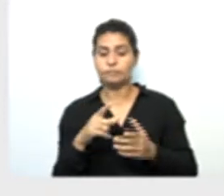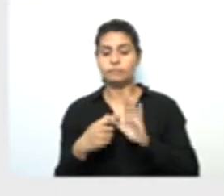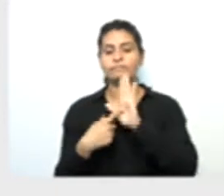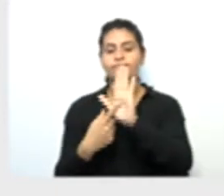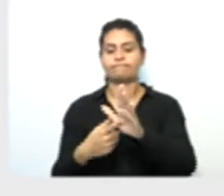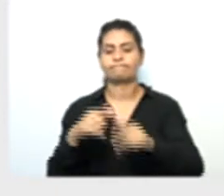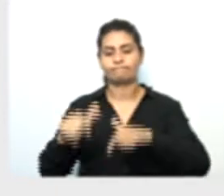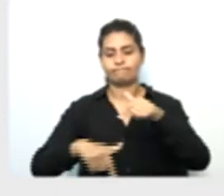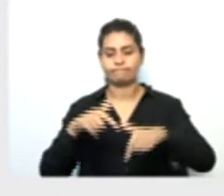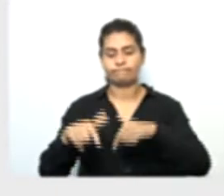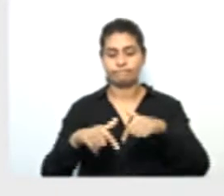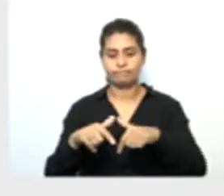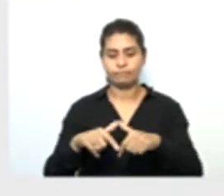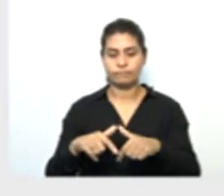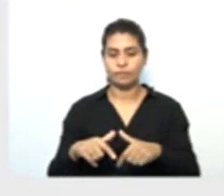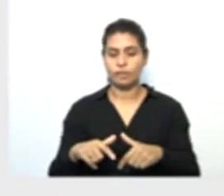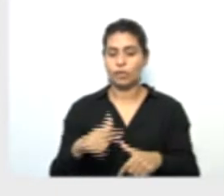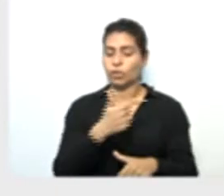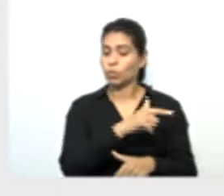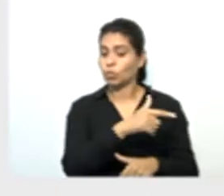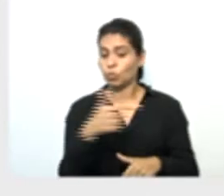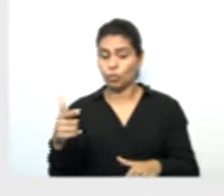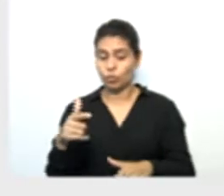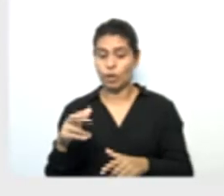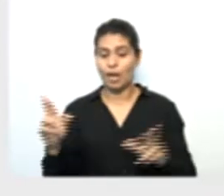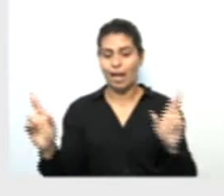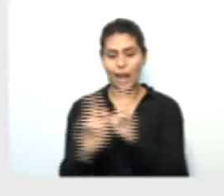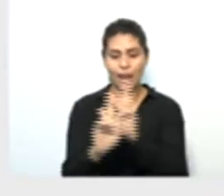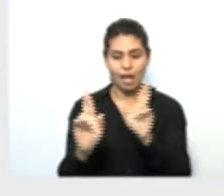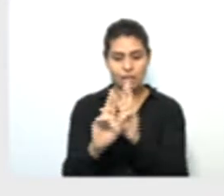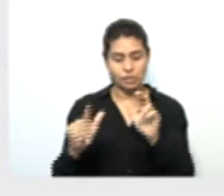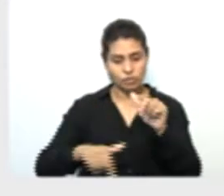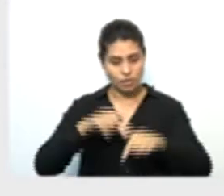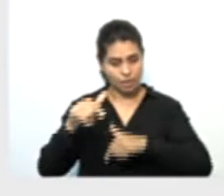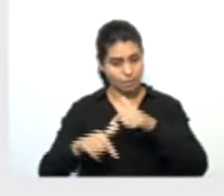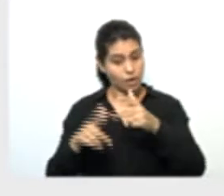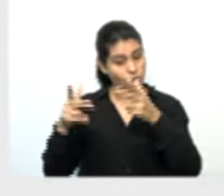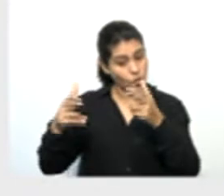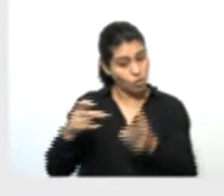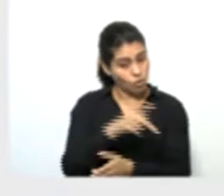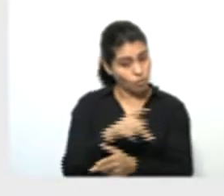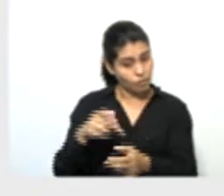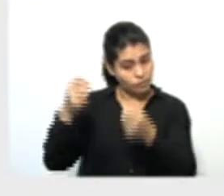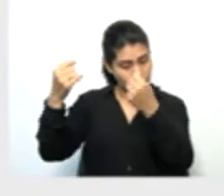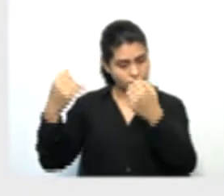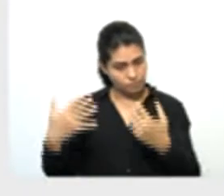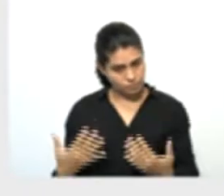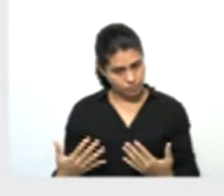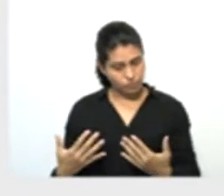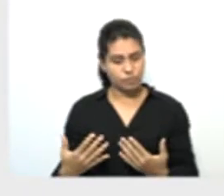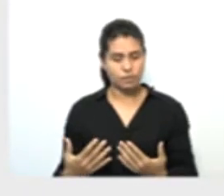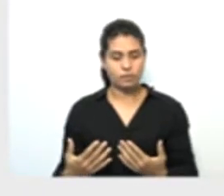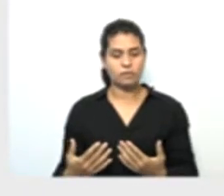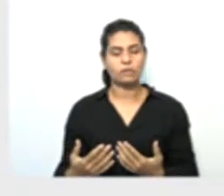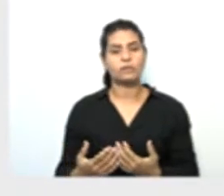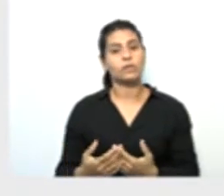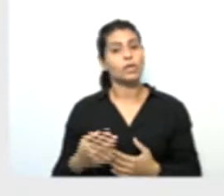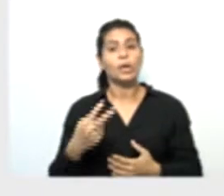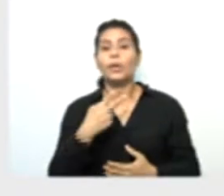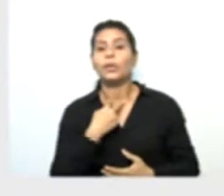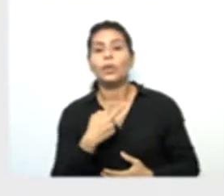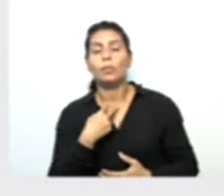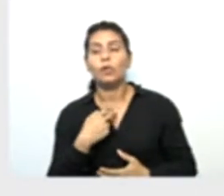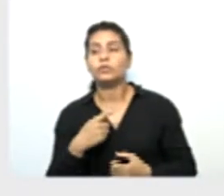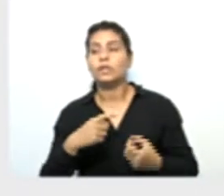relações de emprego. Não se trata de uma relação de emprego, como o professor Carlos Felipe bem especificou, você não pode